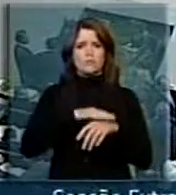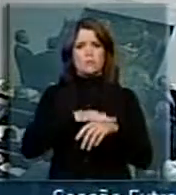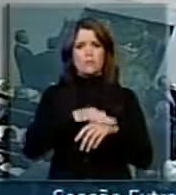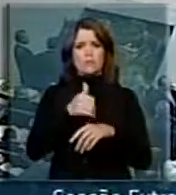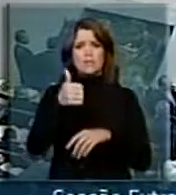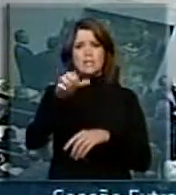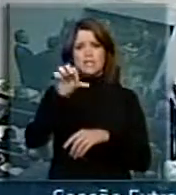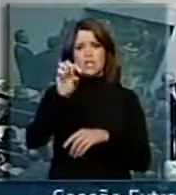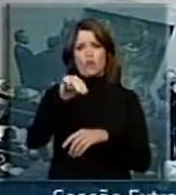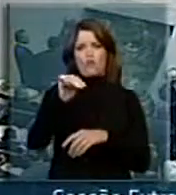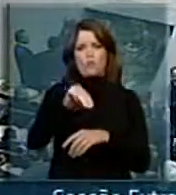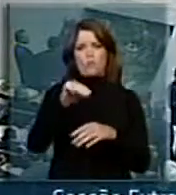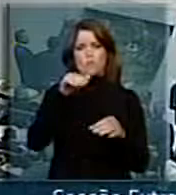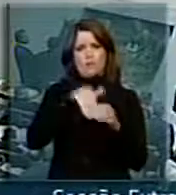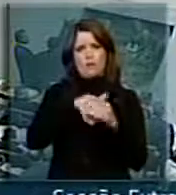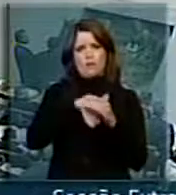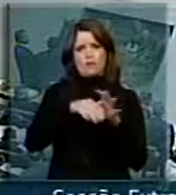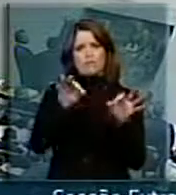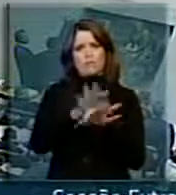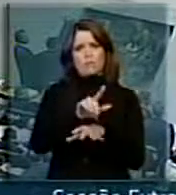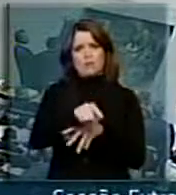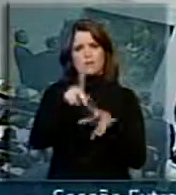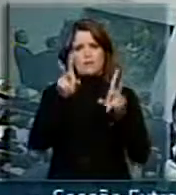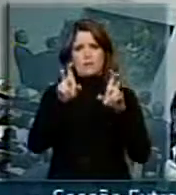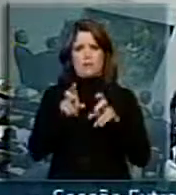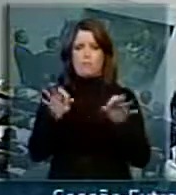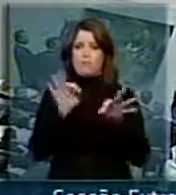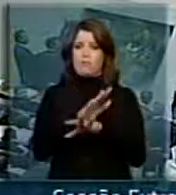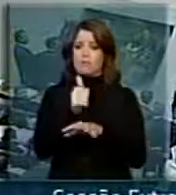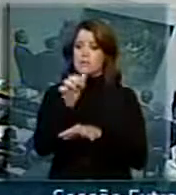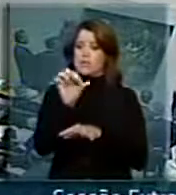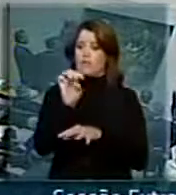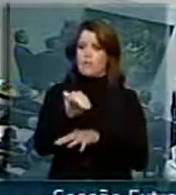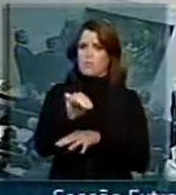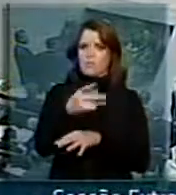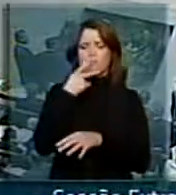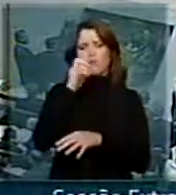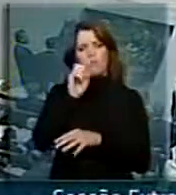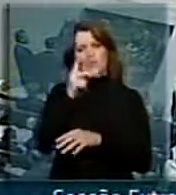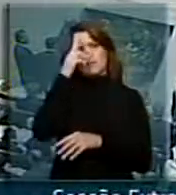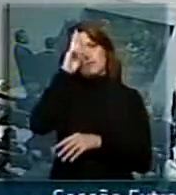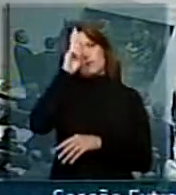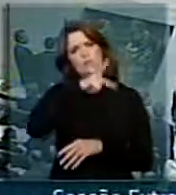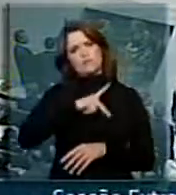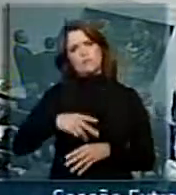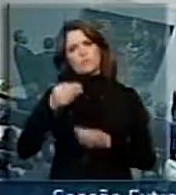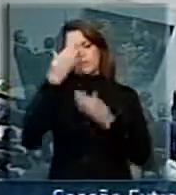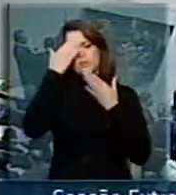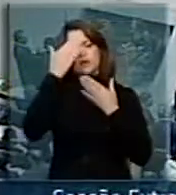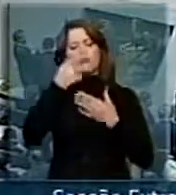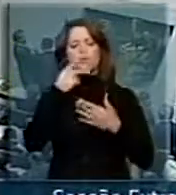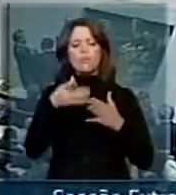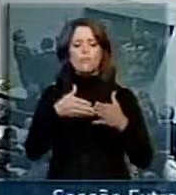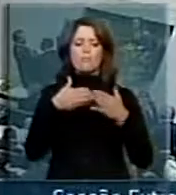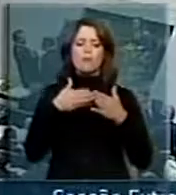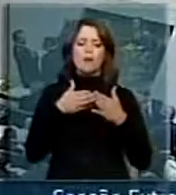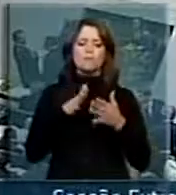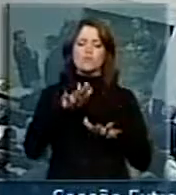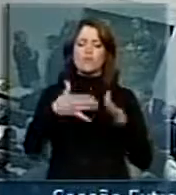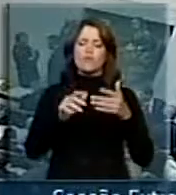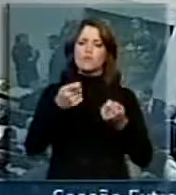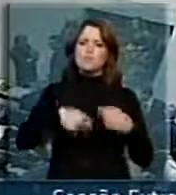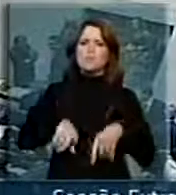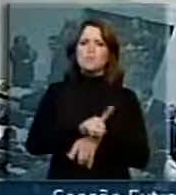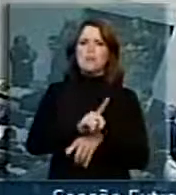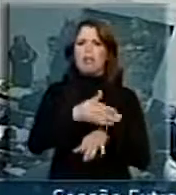19 minutos para votar esta matéria. Muito bem, senhor presidente, muito obrigado. Eu penso que talvez não precise